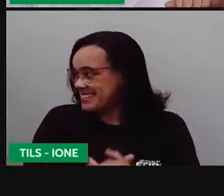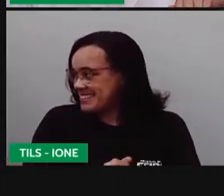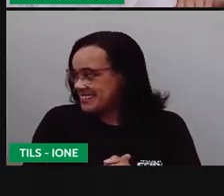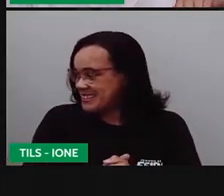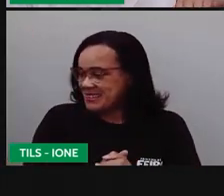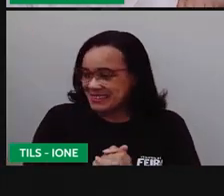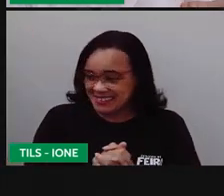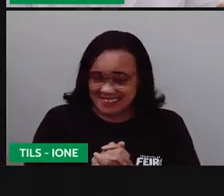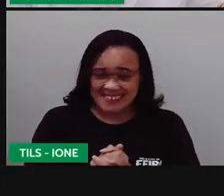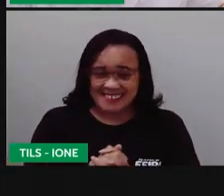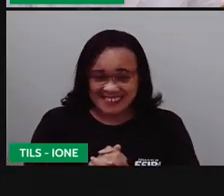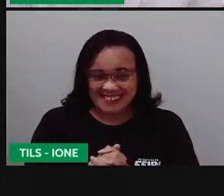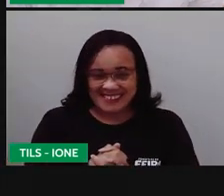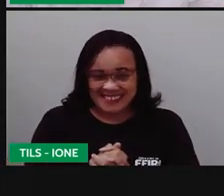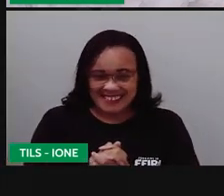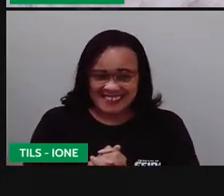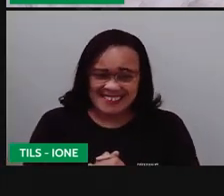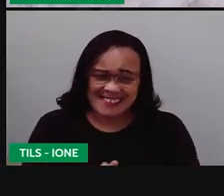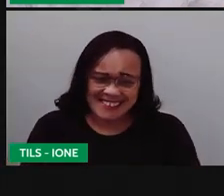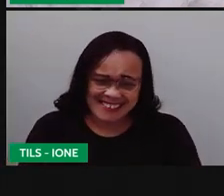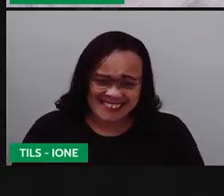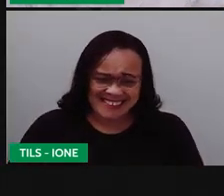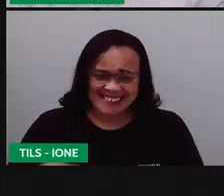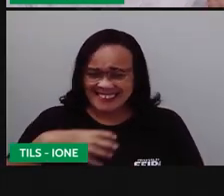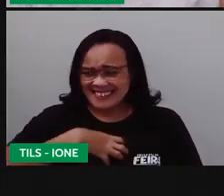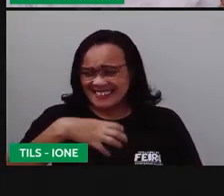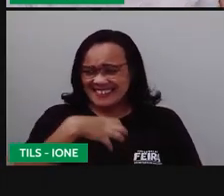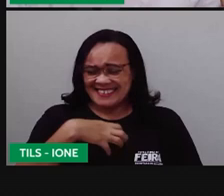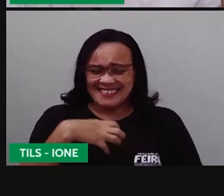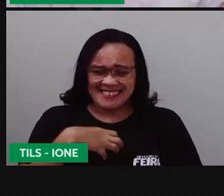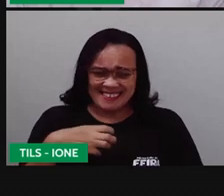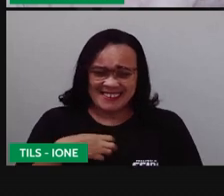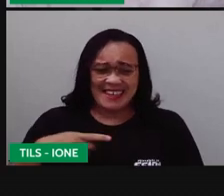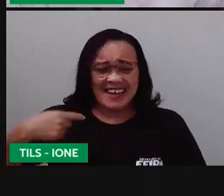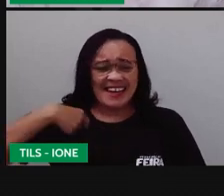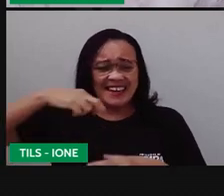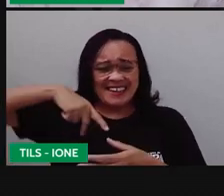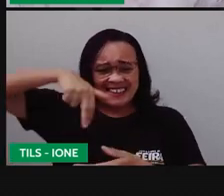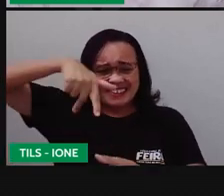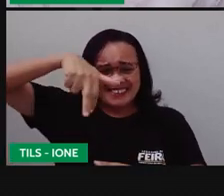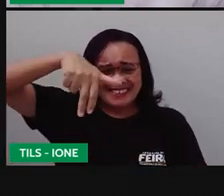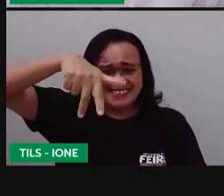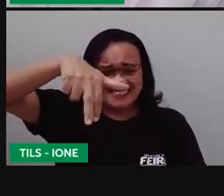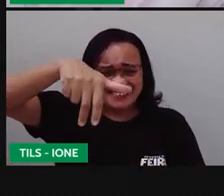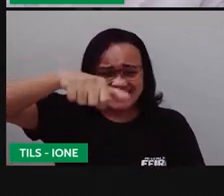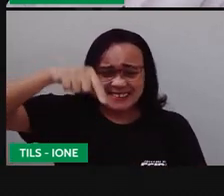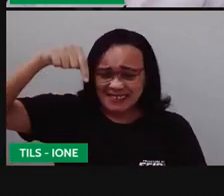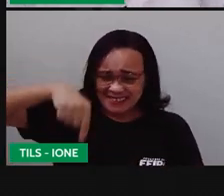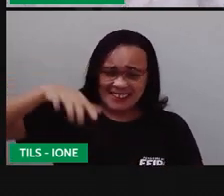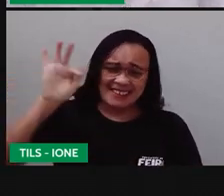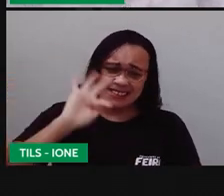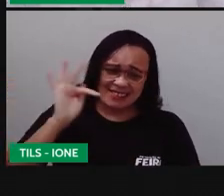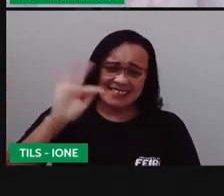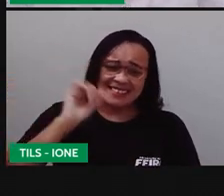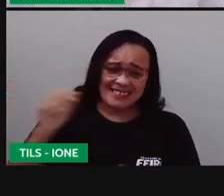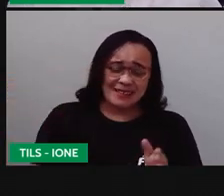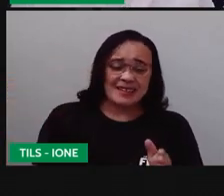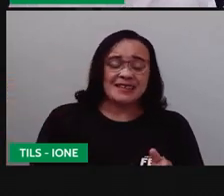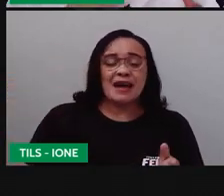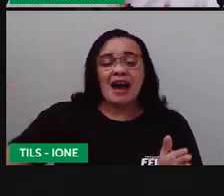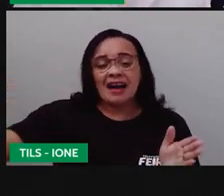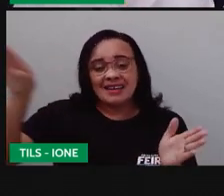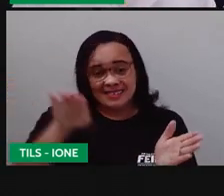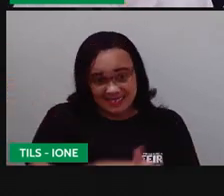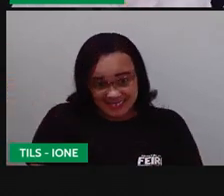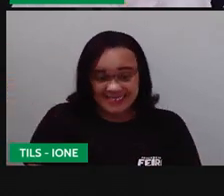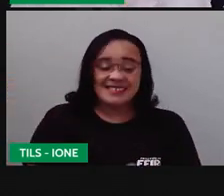aulas aí que ela é de Salvador? Imagine só, gente, sem transporte, a gente botar Ione para sair daqui de Feira até Salvador. Que maravilha! Bom,